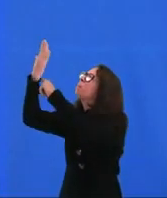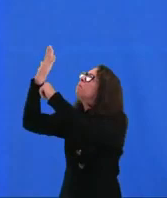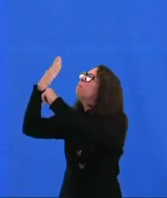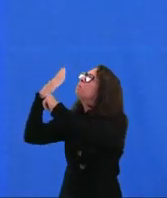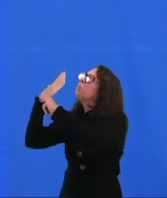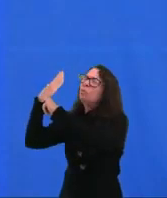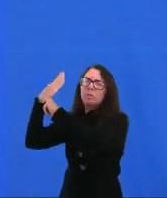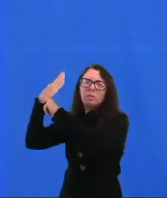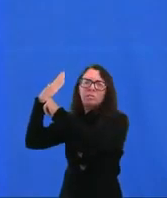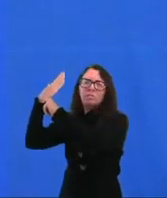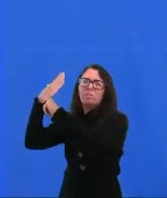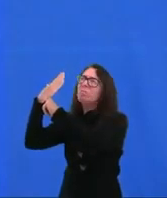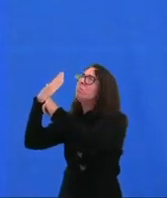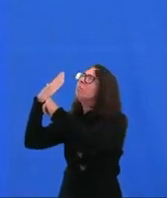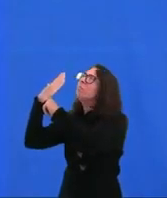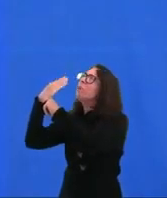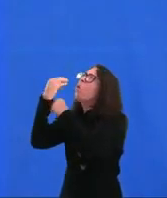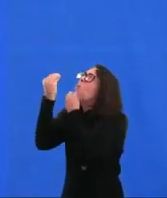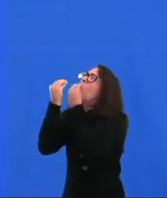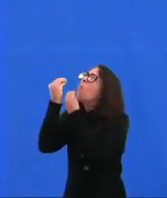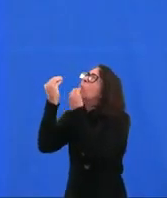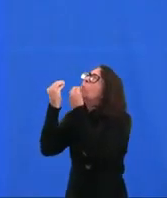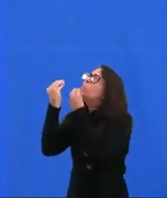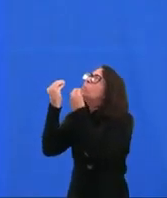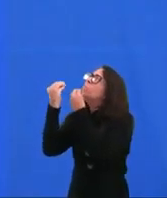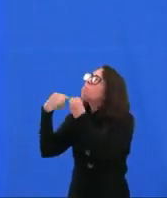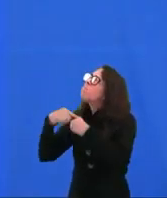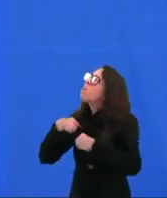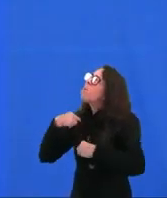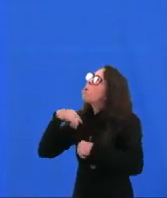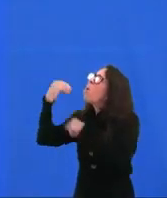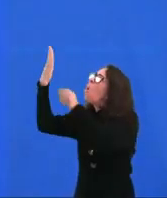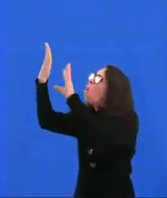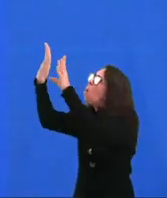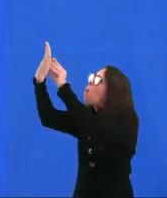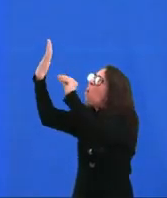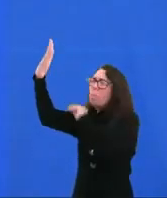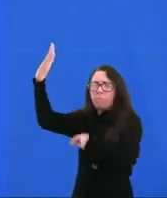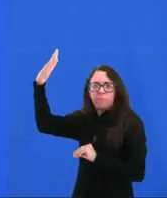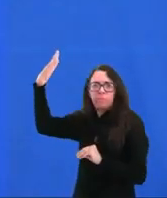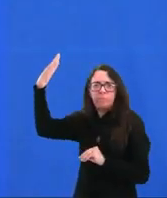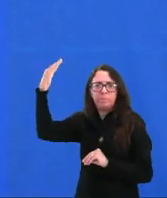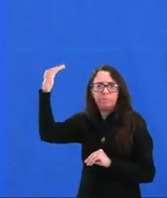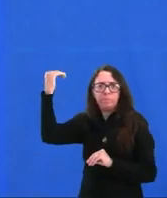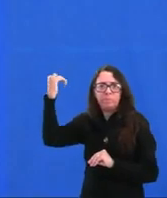vez mais servirmos incondicionalmente o nosso próximo,